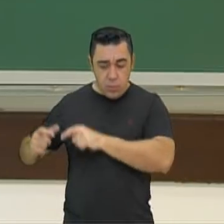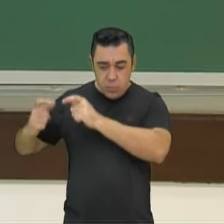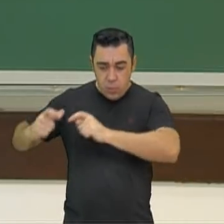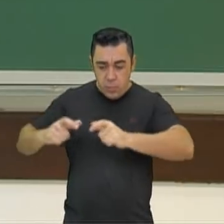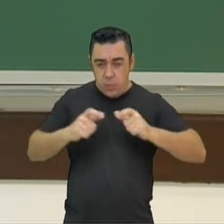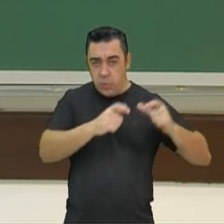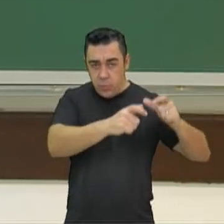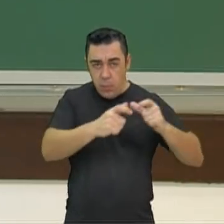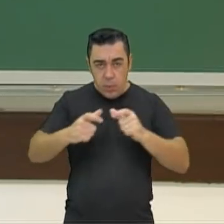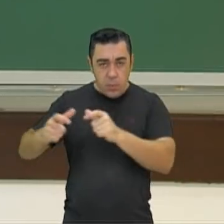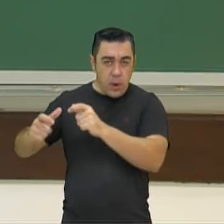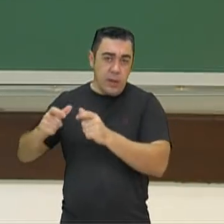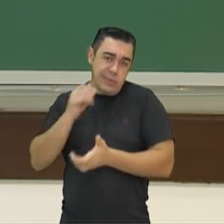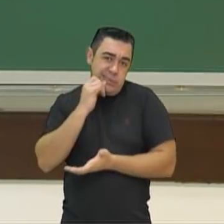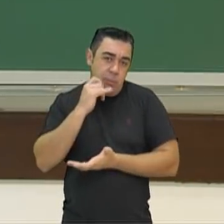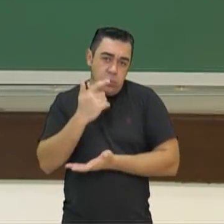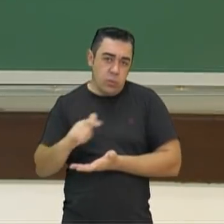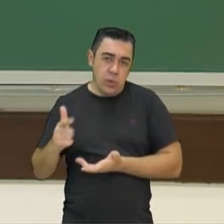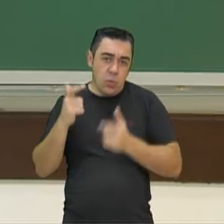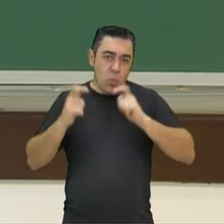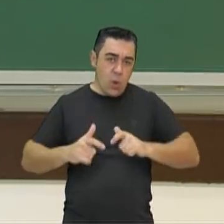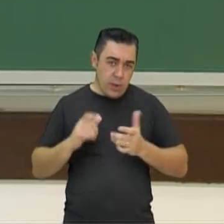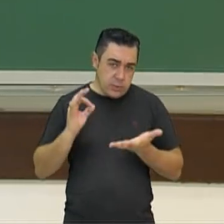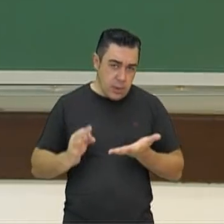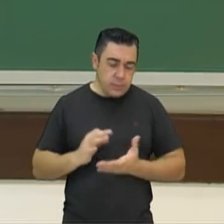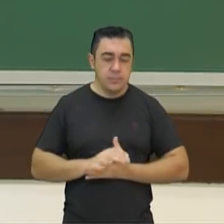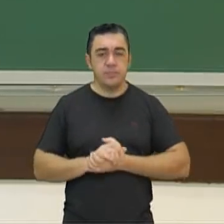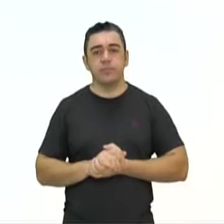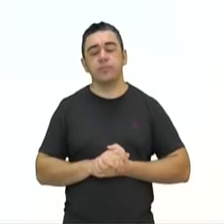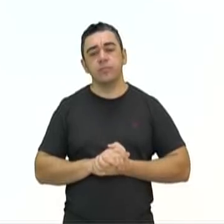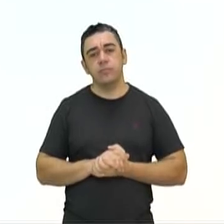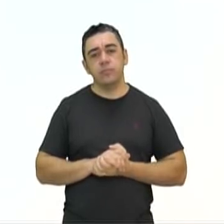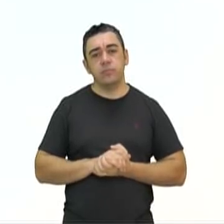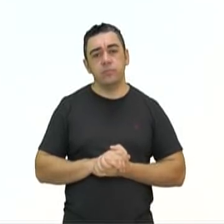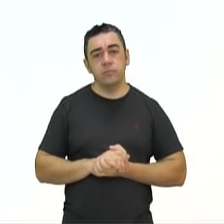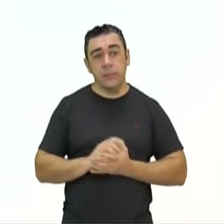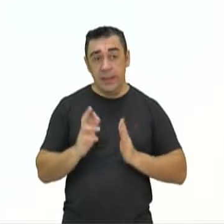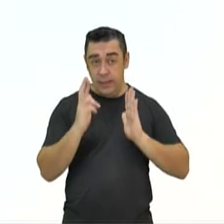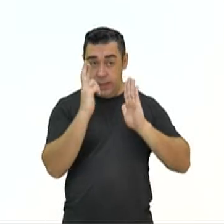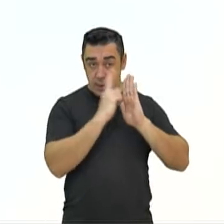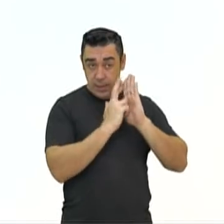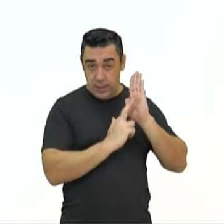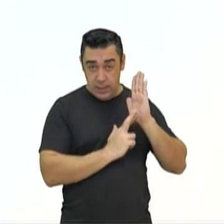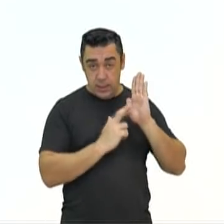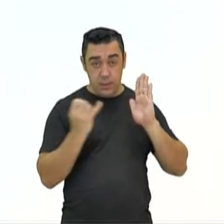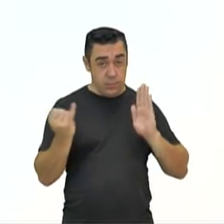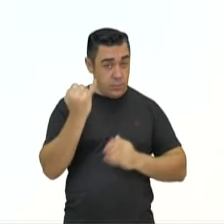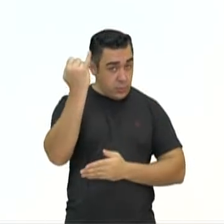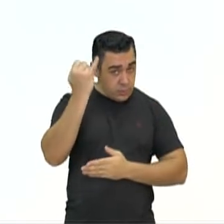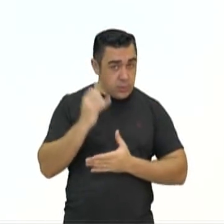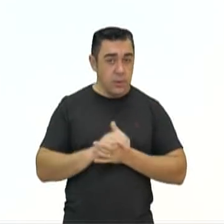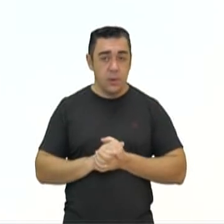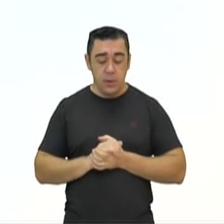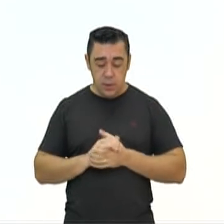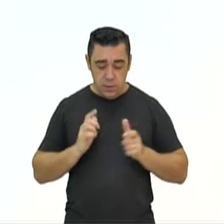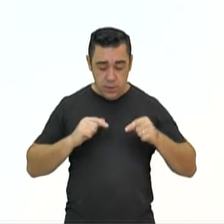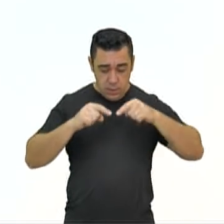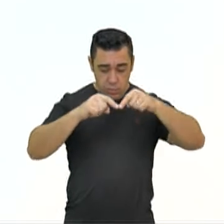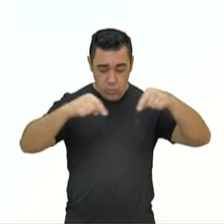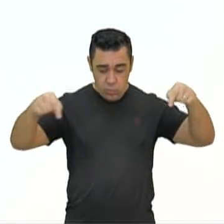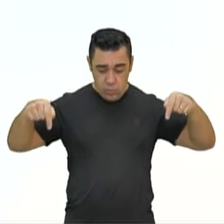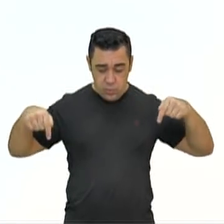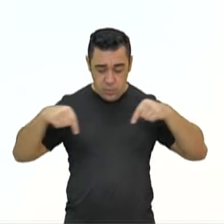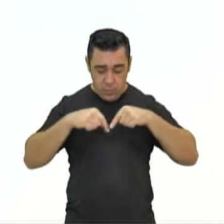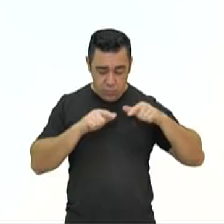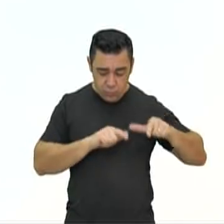sobrar peça, não vai ter onde colocar as pecinhas lá. Tá? E uma regra muito importante, ó, o tabuleiro é colocado de modo que